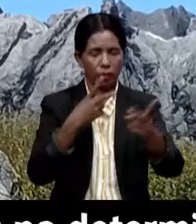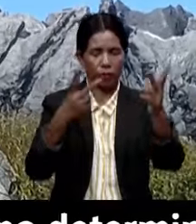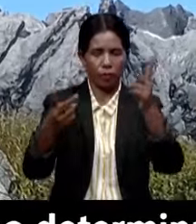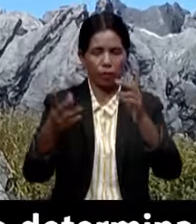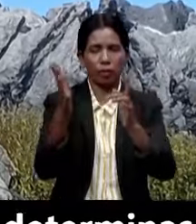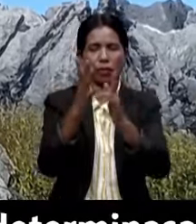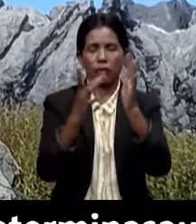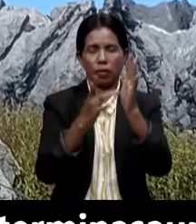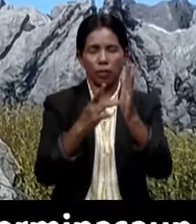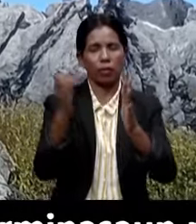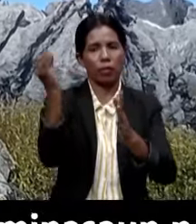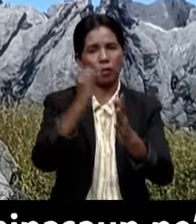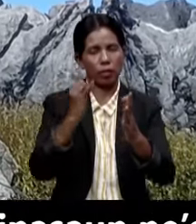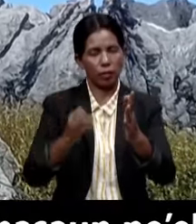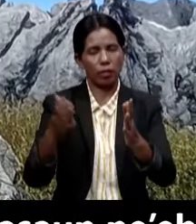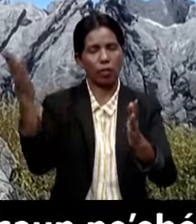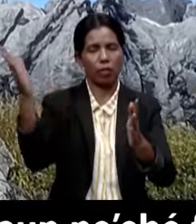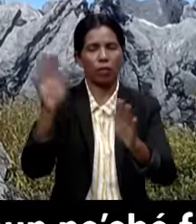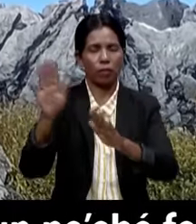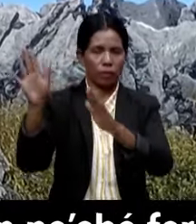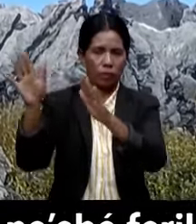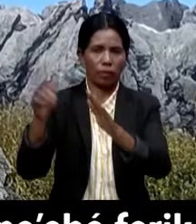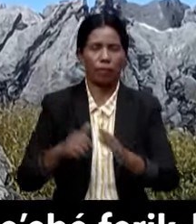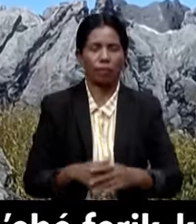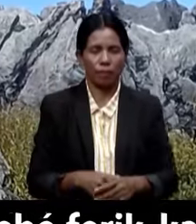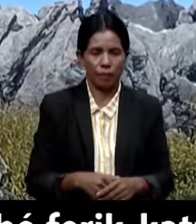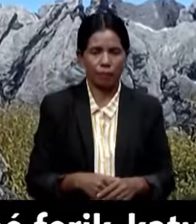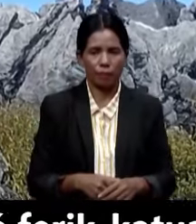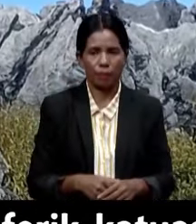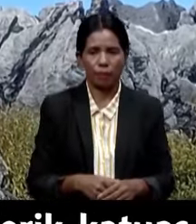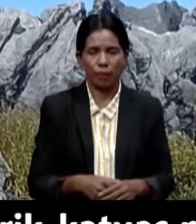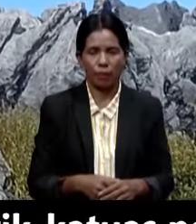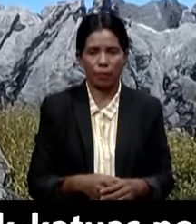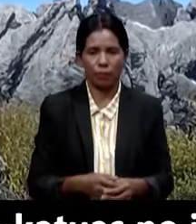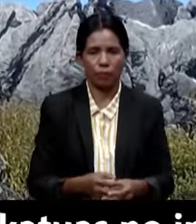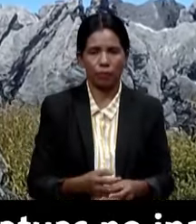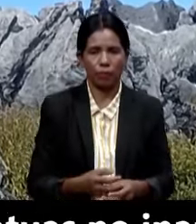estátua Cristo Liurai iha foho Matebian tutun. Santina Simões, GMN.